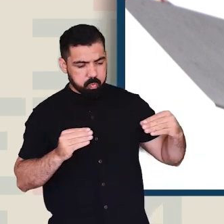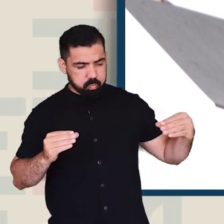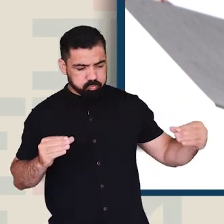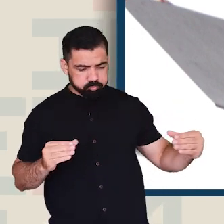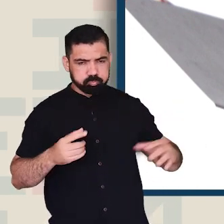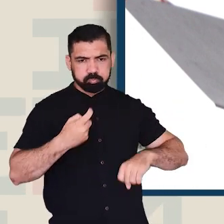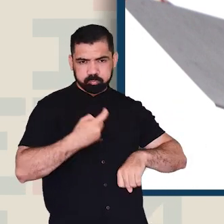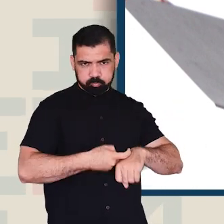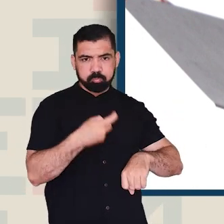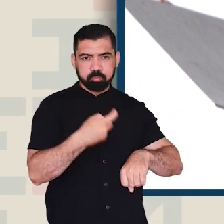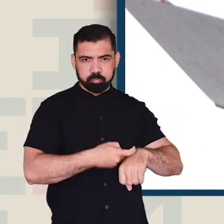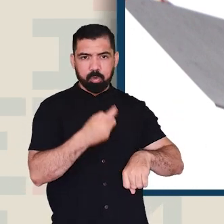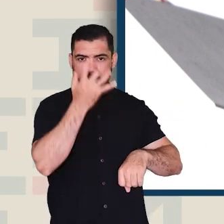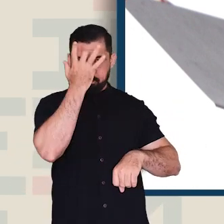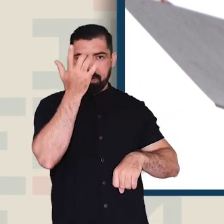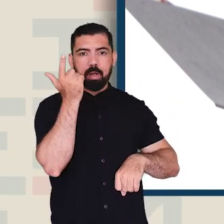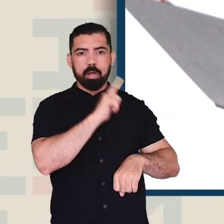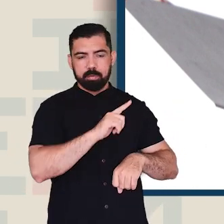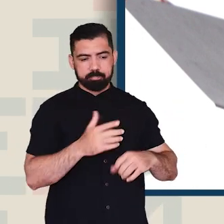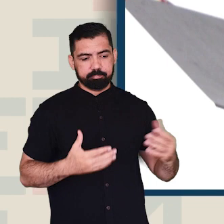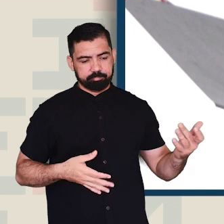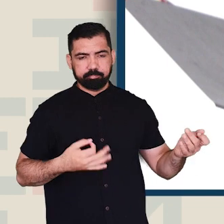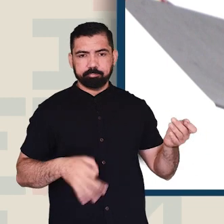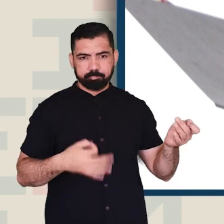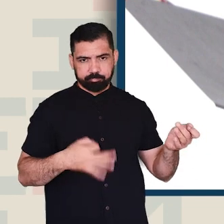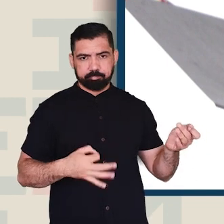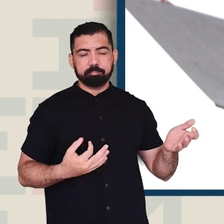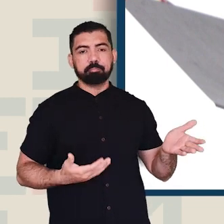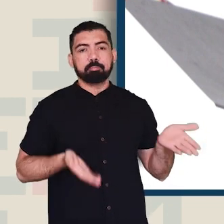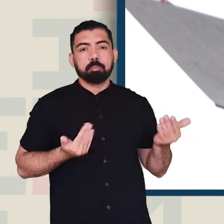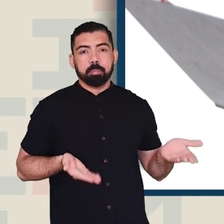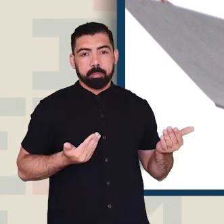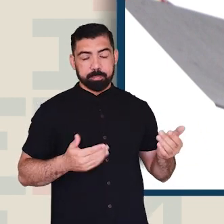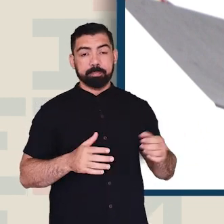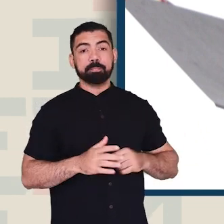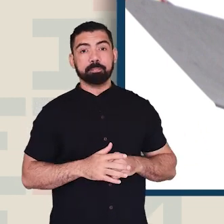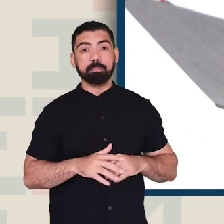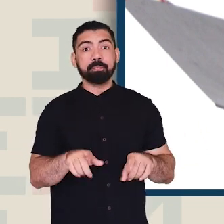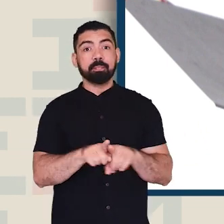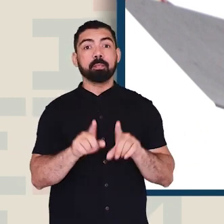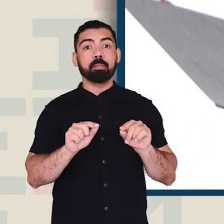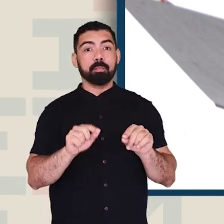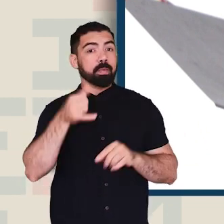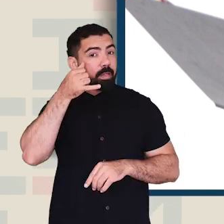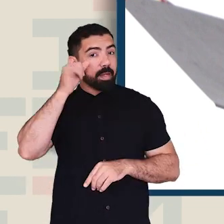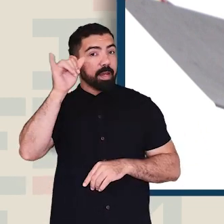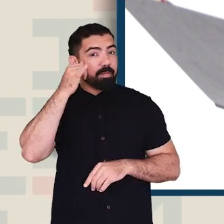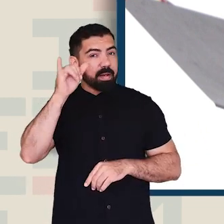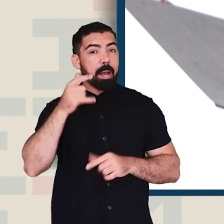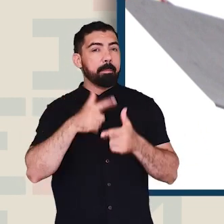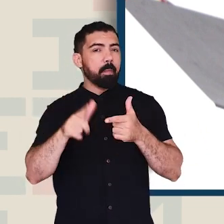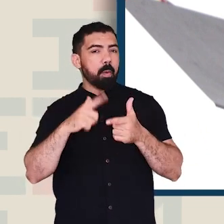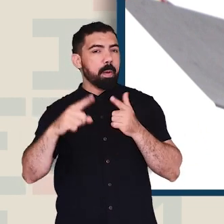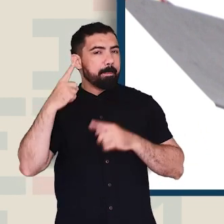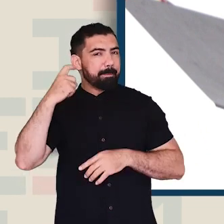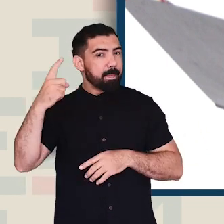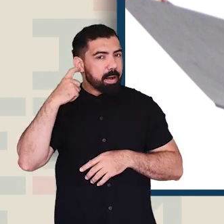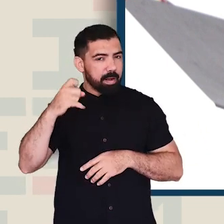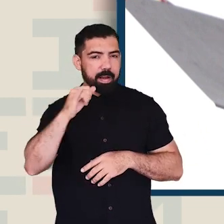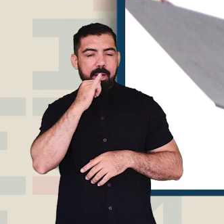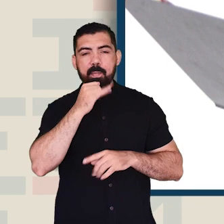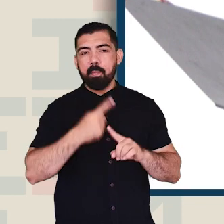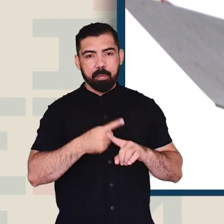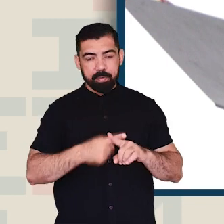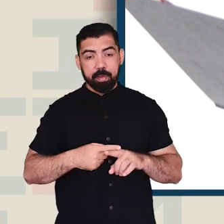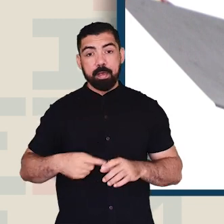condensado, né? Mais fácil mais confortável, e também que evitasse a microfonia, porque o corpo